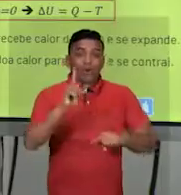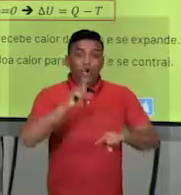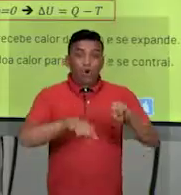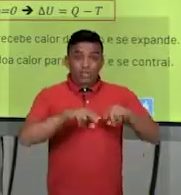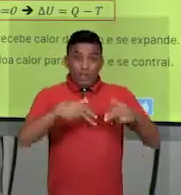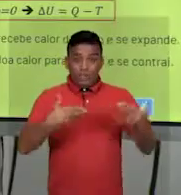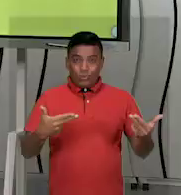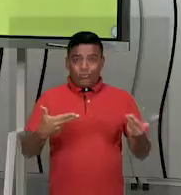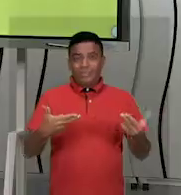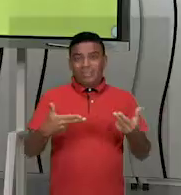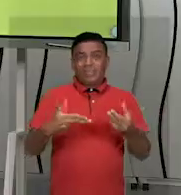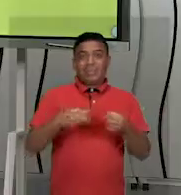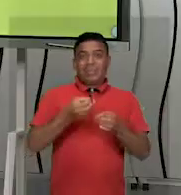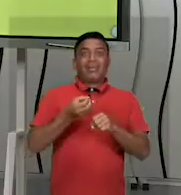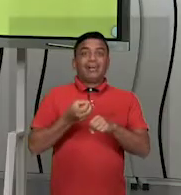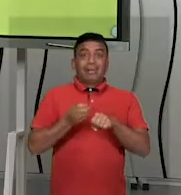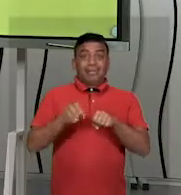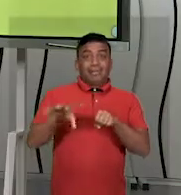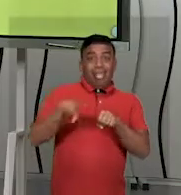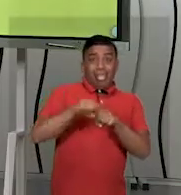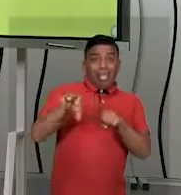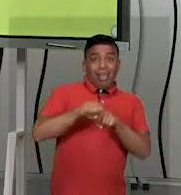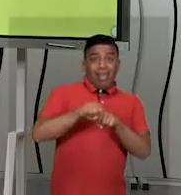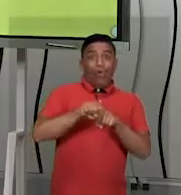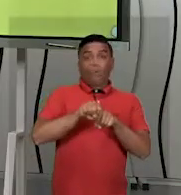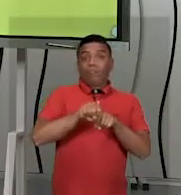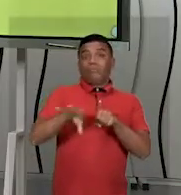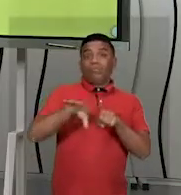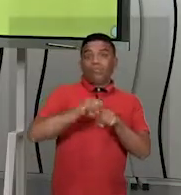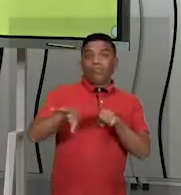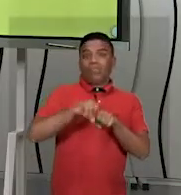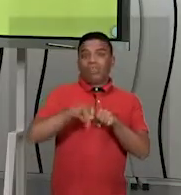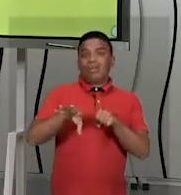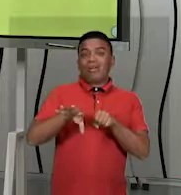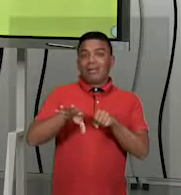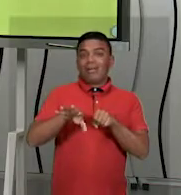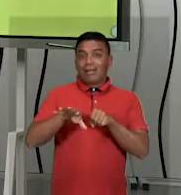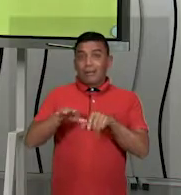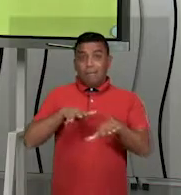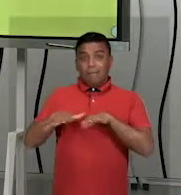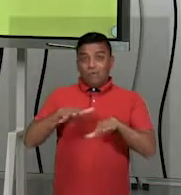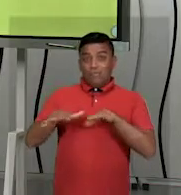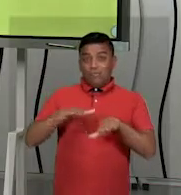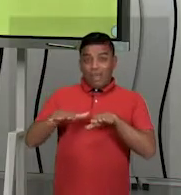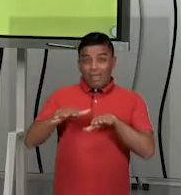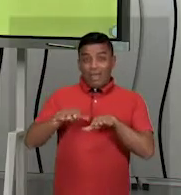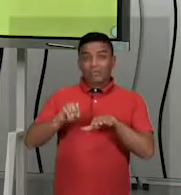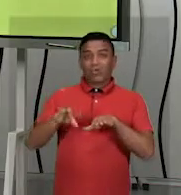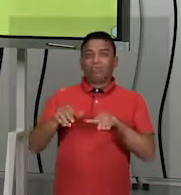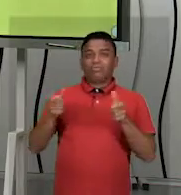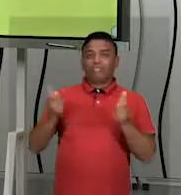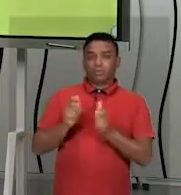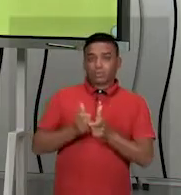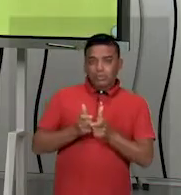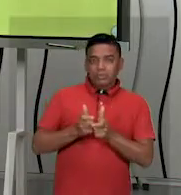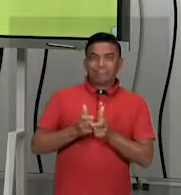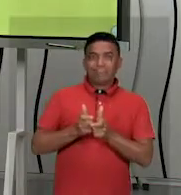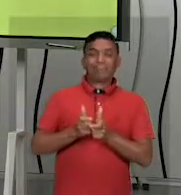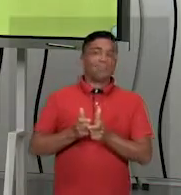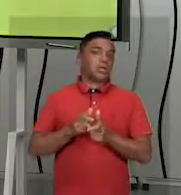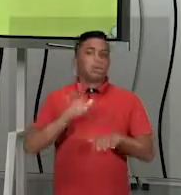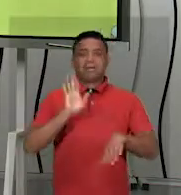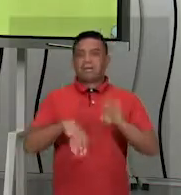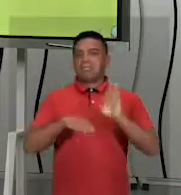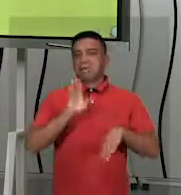ou doar calor, ou realizar trabalho ou sofrer trabalho, certo? Então, dependendo